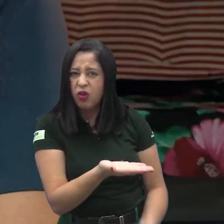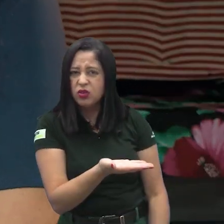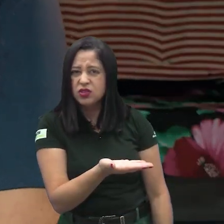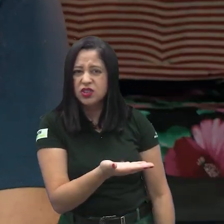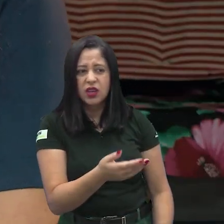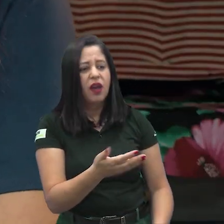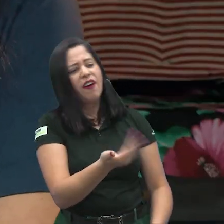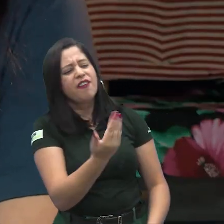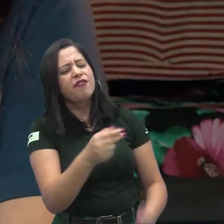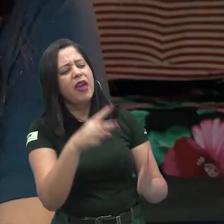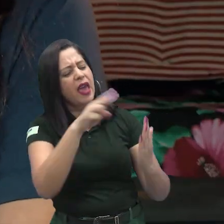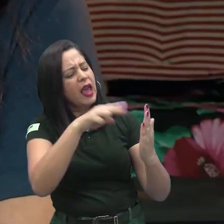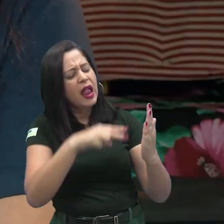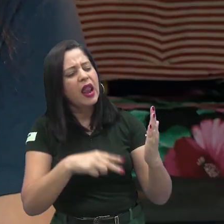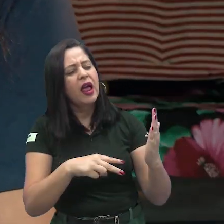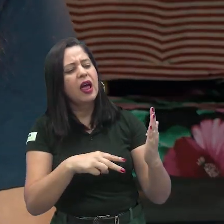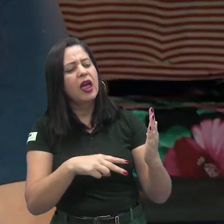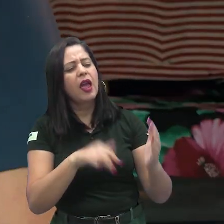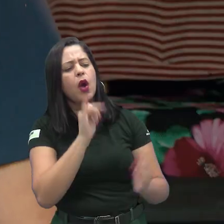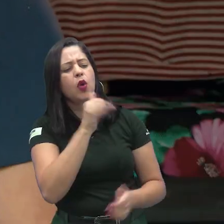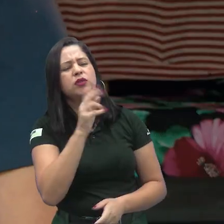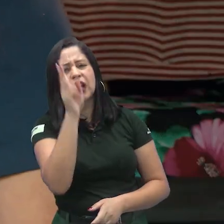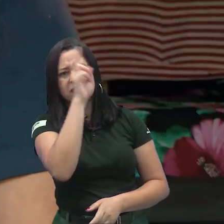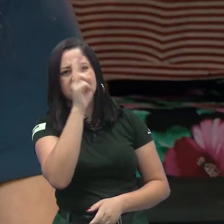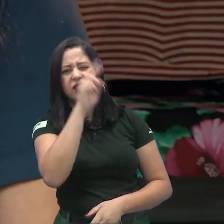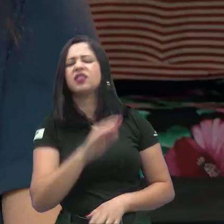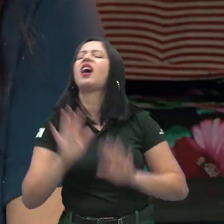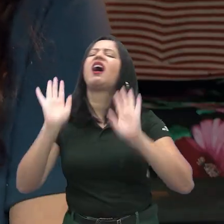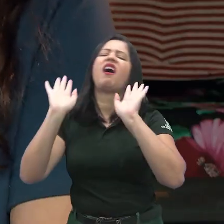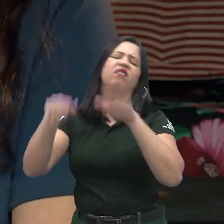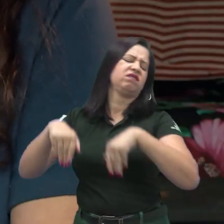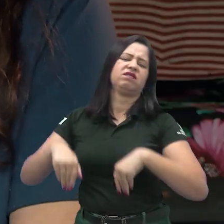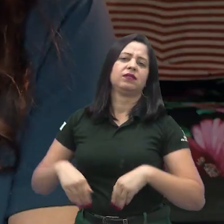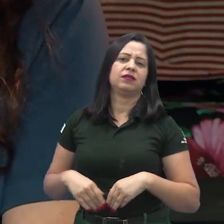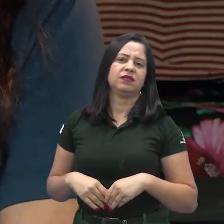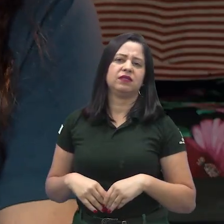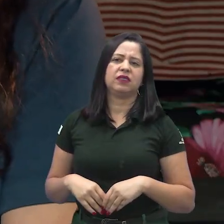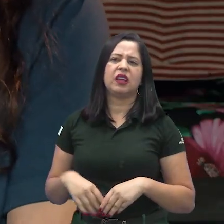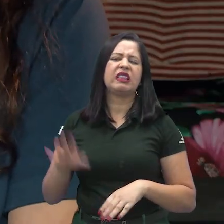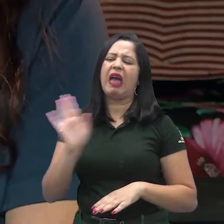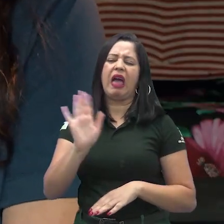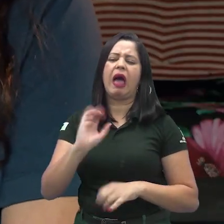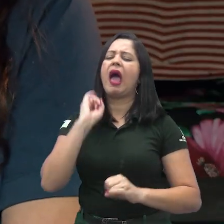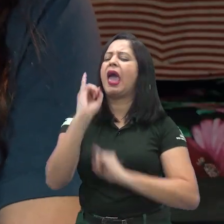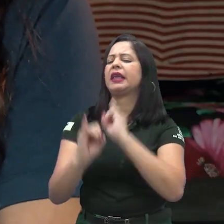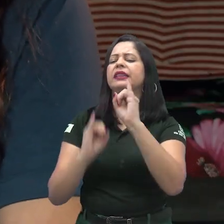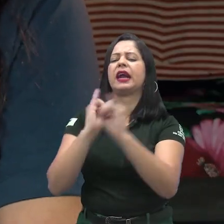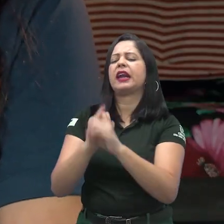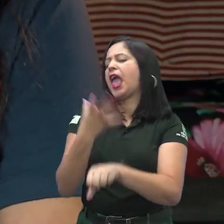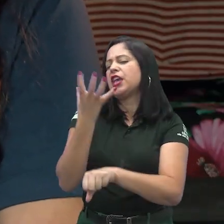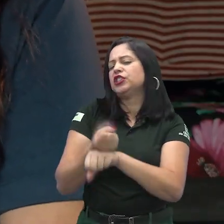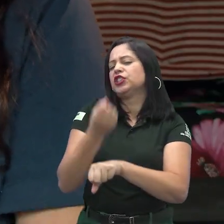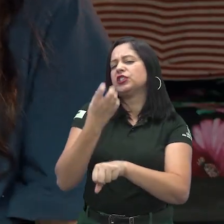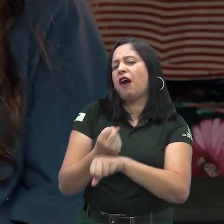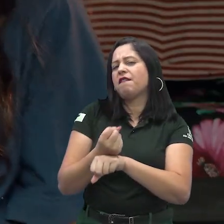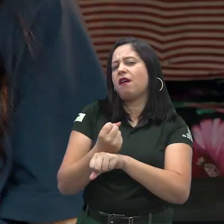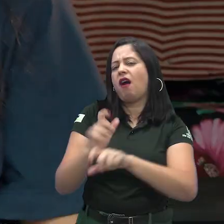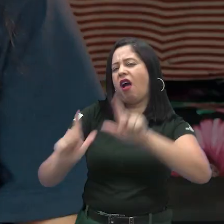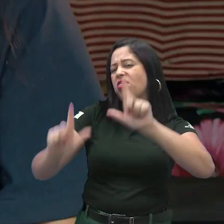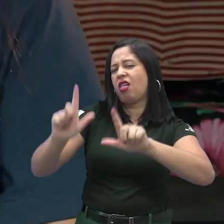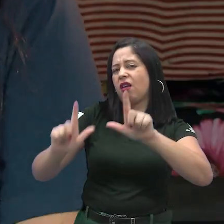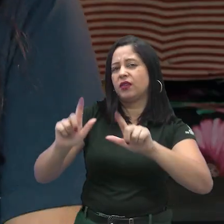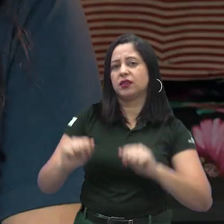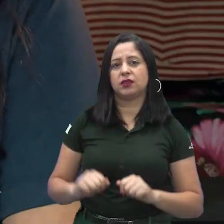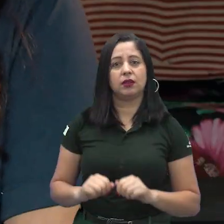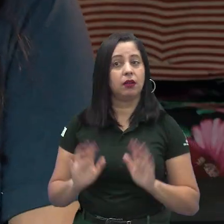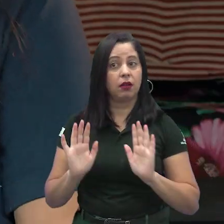criançada, vamos ler um livro, vamos contar alguma história. Para que livro? Vou lá na internet, vou baixar, tem na